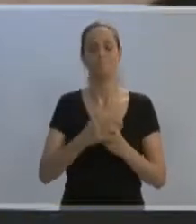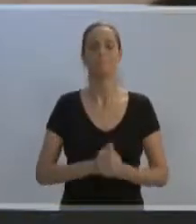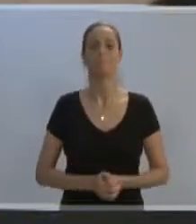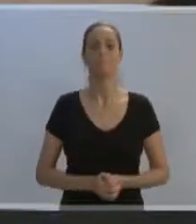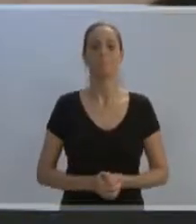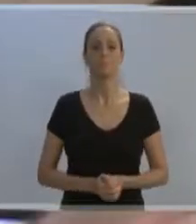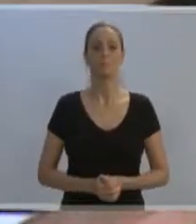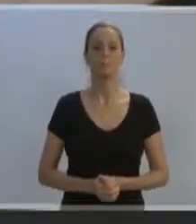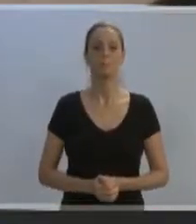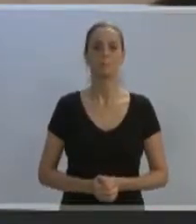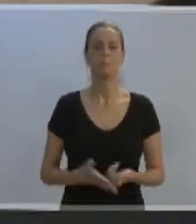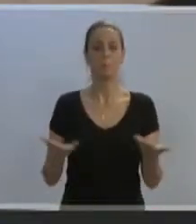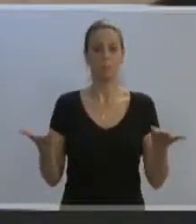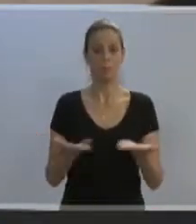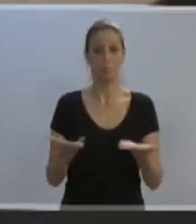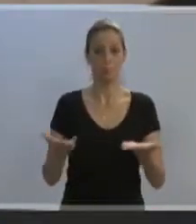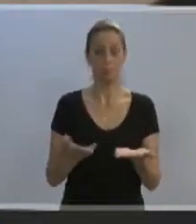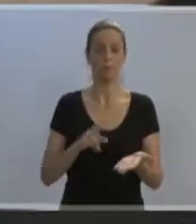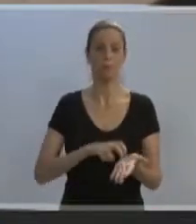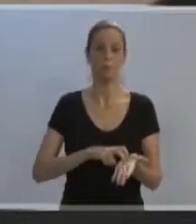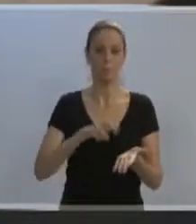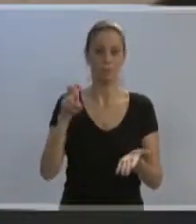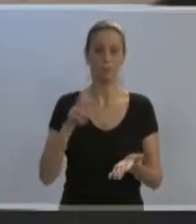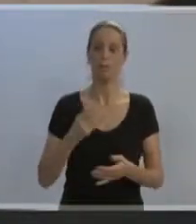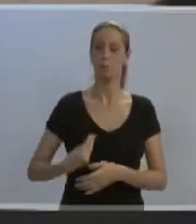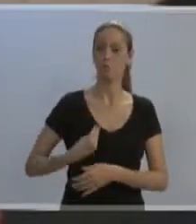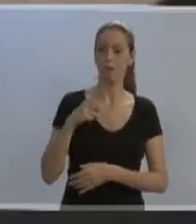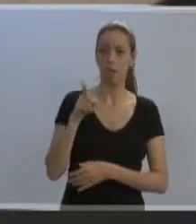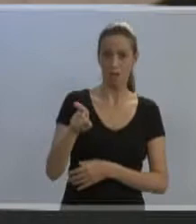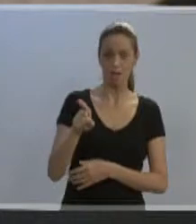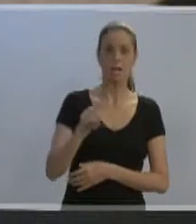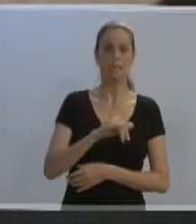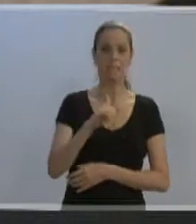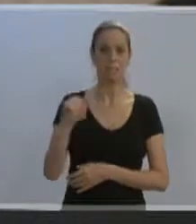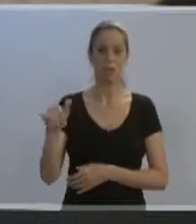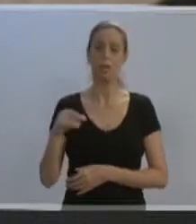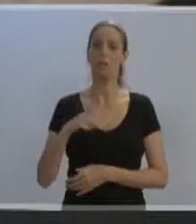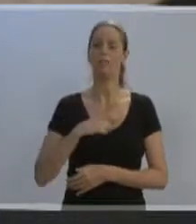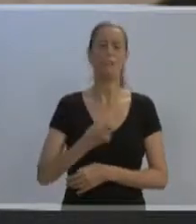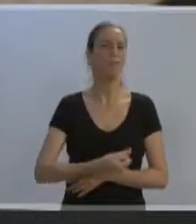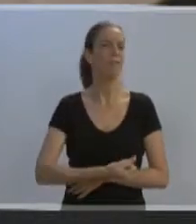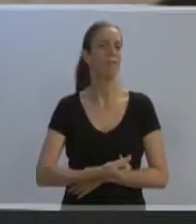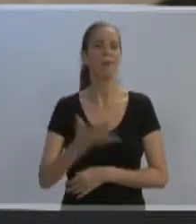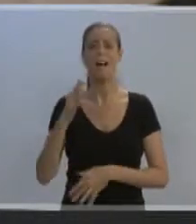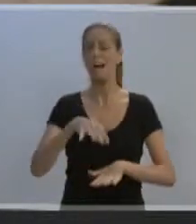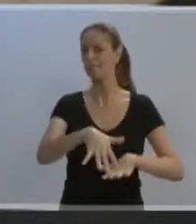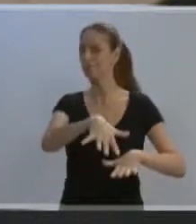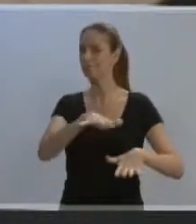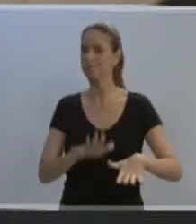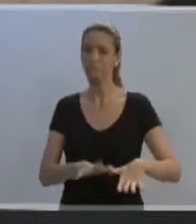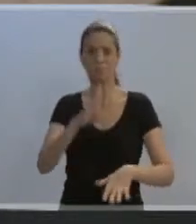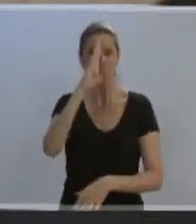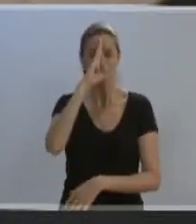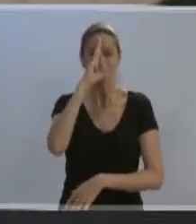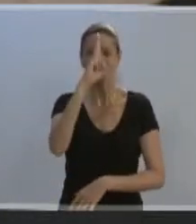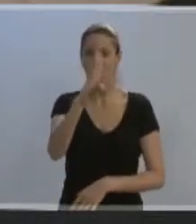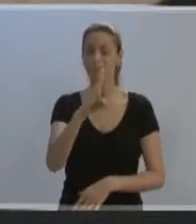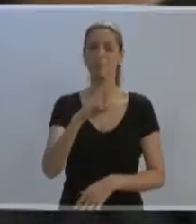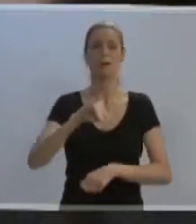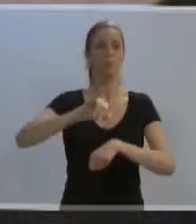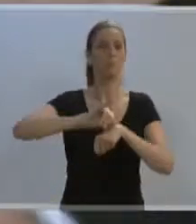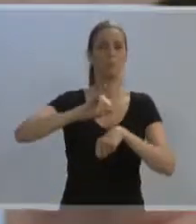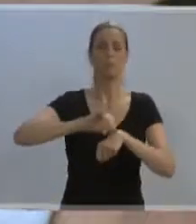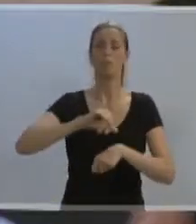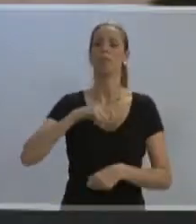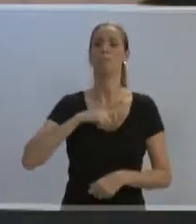feitas hoje pela manhã inclusive a vantagem aí quantas faixas elevadas têm lá lombadas nas vias principais da cidade na área central da cidade